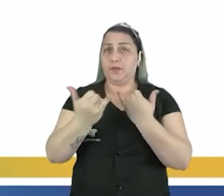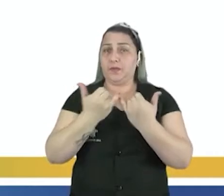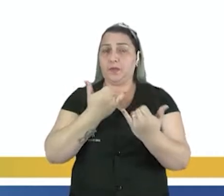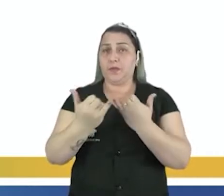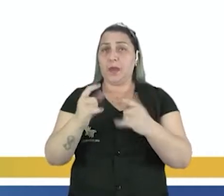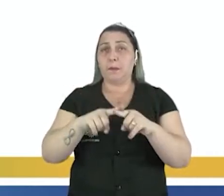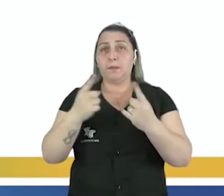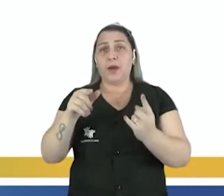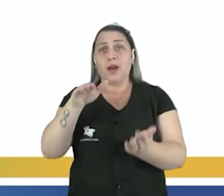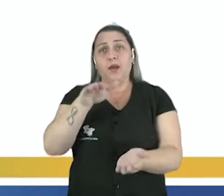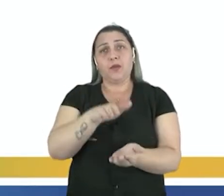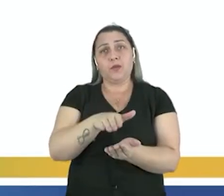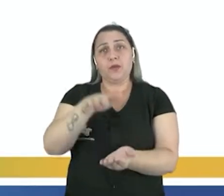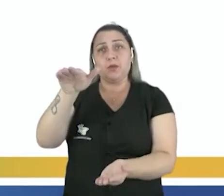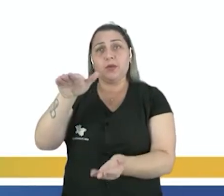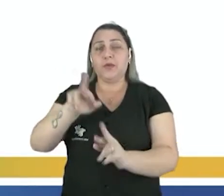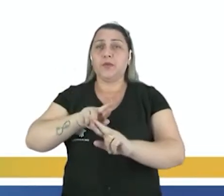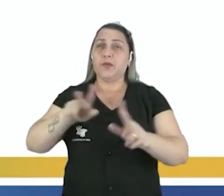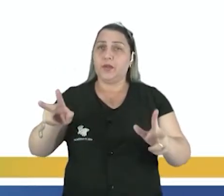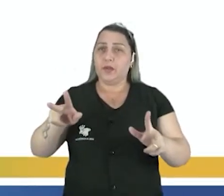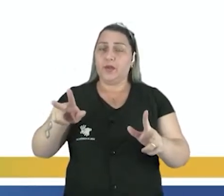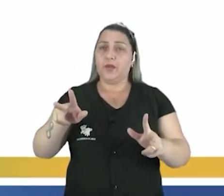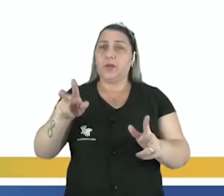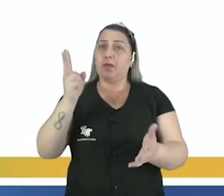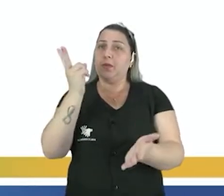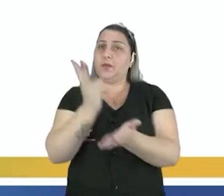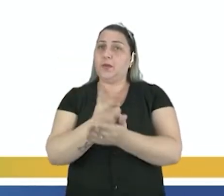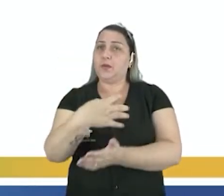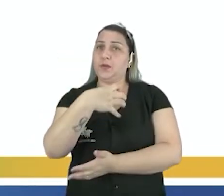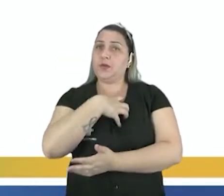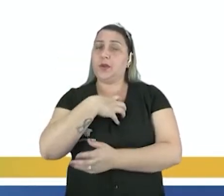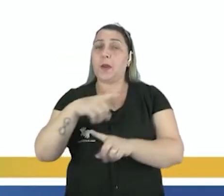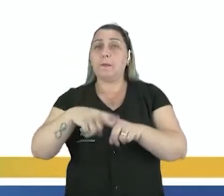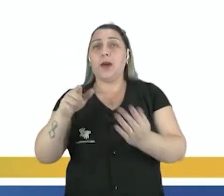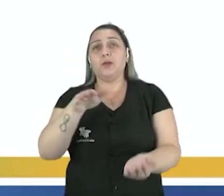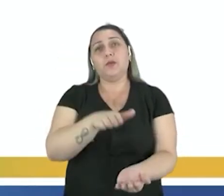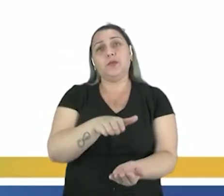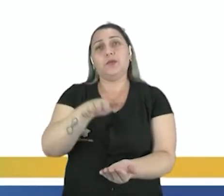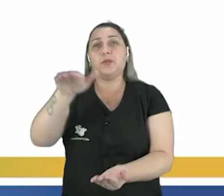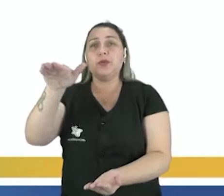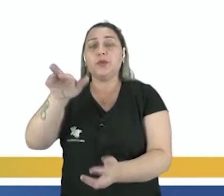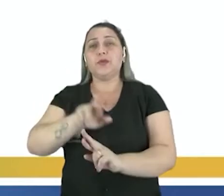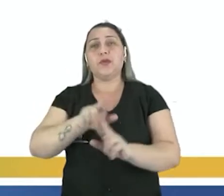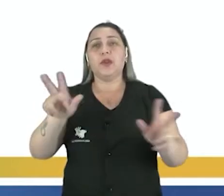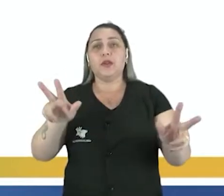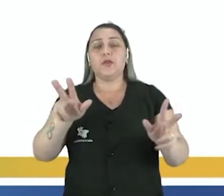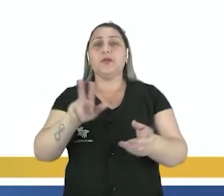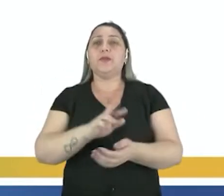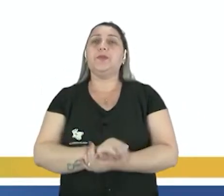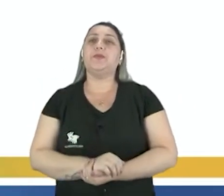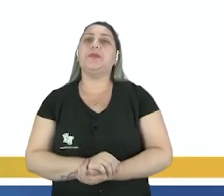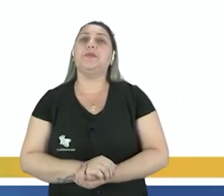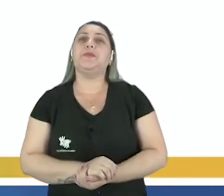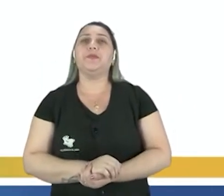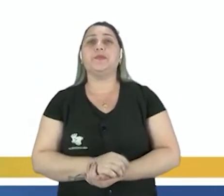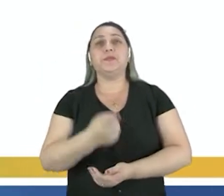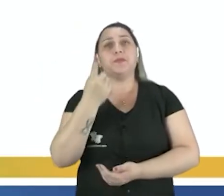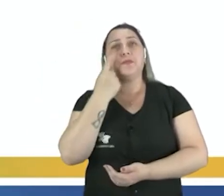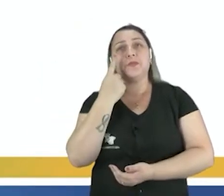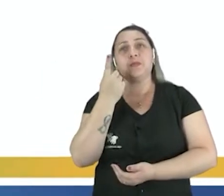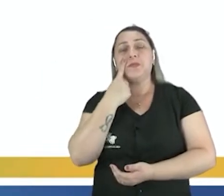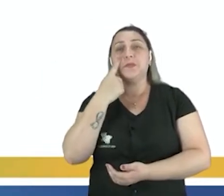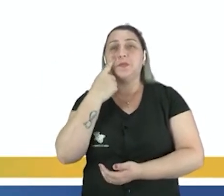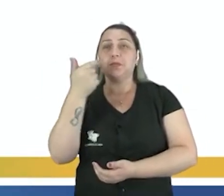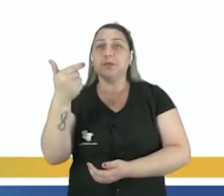Elas possuem o mesmo formato, certo? A mesma forma, mas elas têm tamanhos diferentes. Observe a